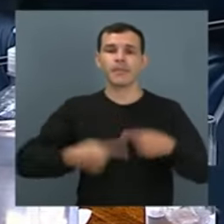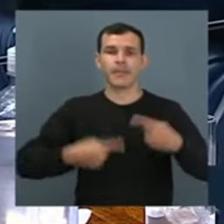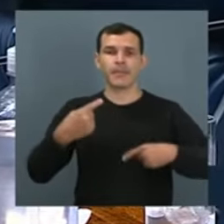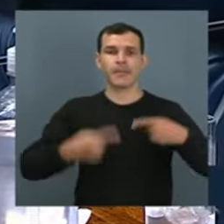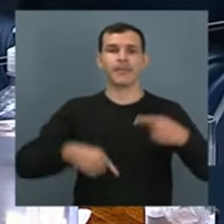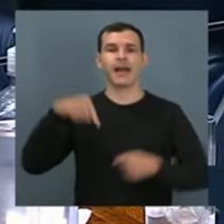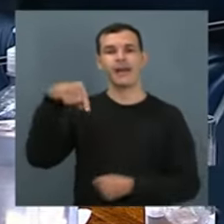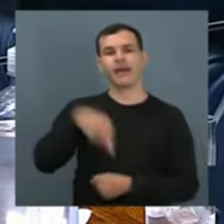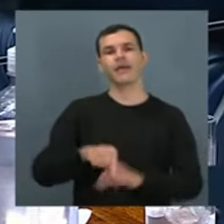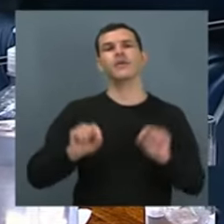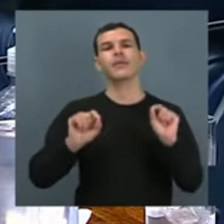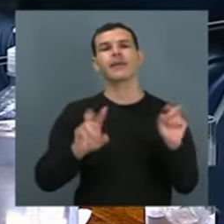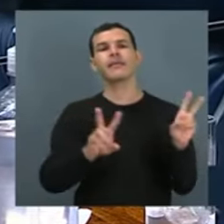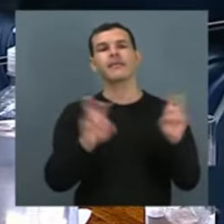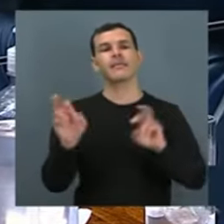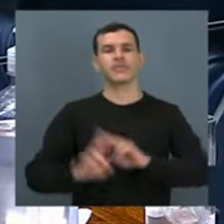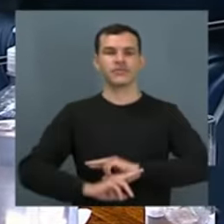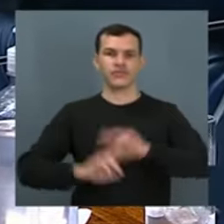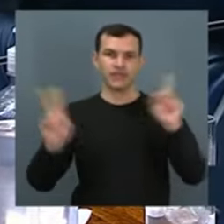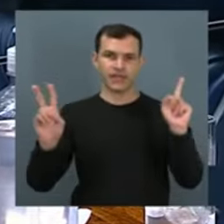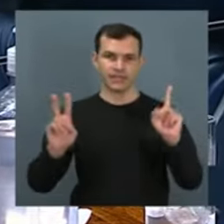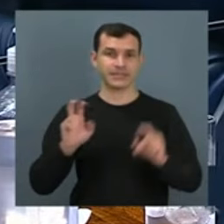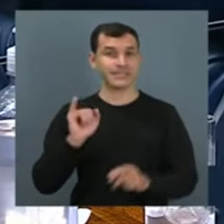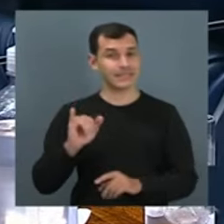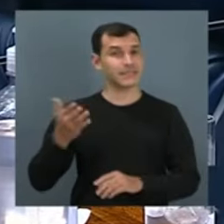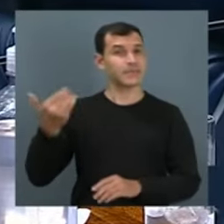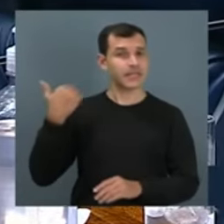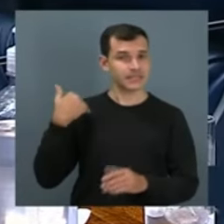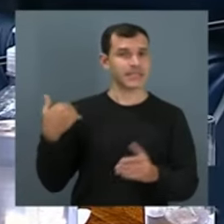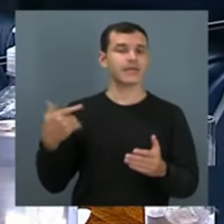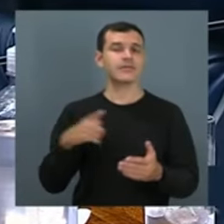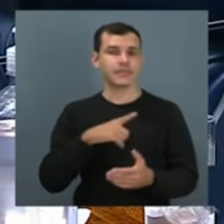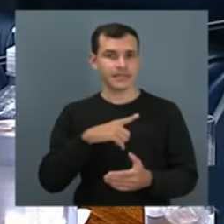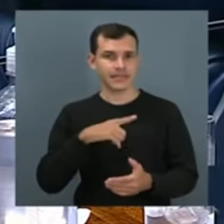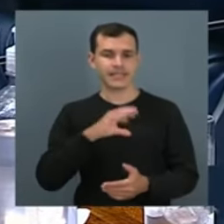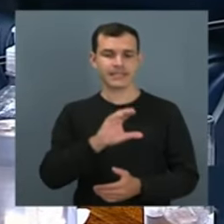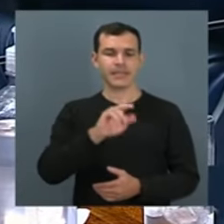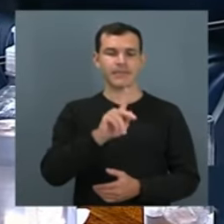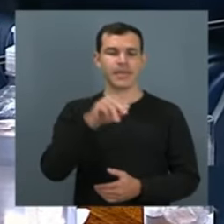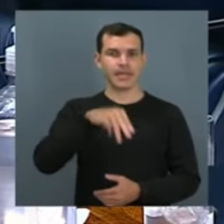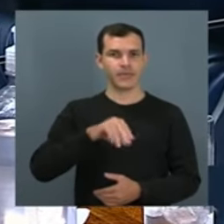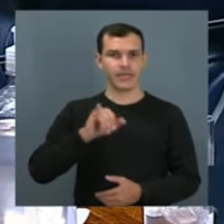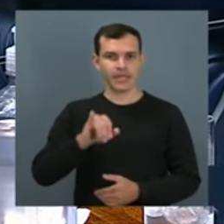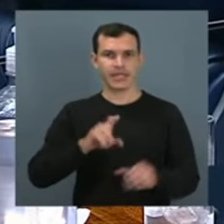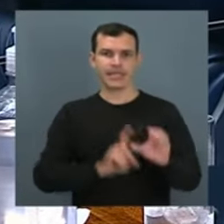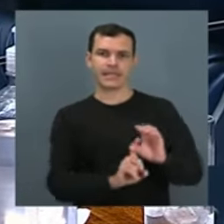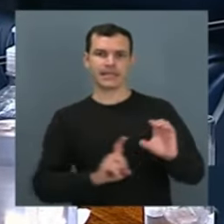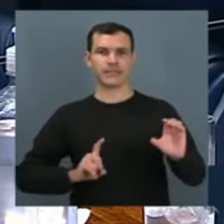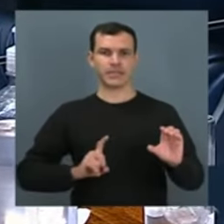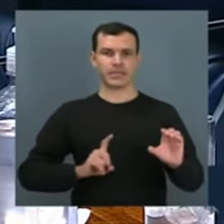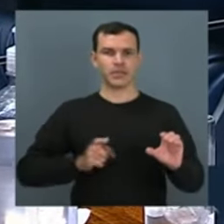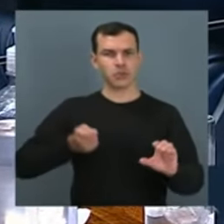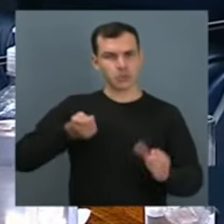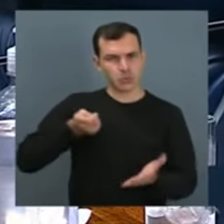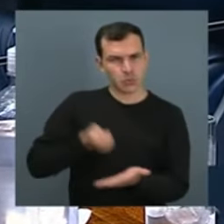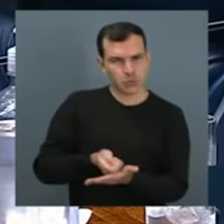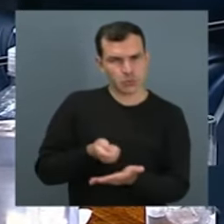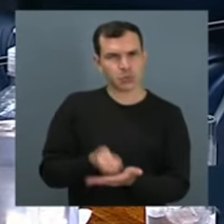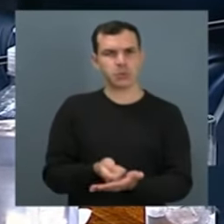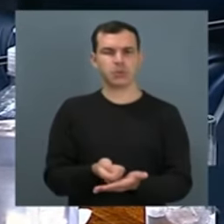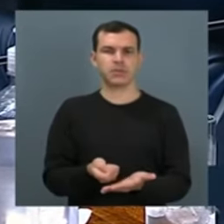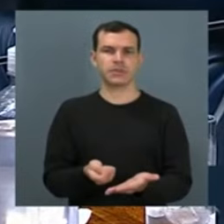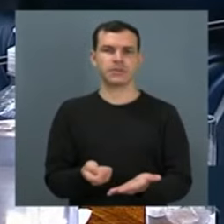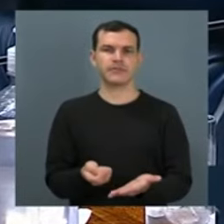uma outra situação. Se tivesse havido uma CPI independente na época, uma CPI dura, para entrar